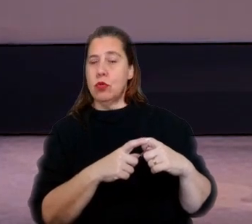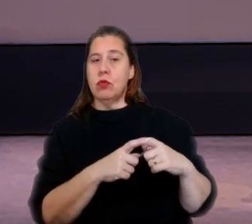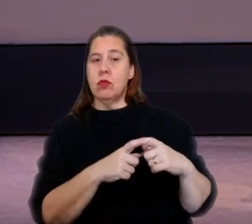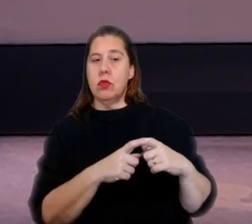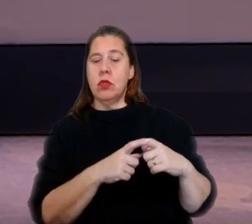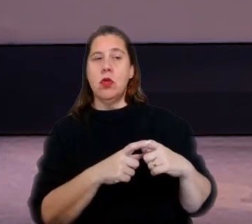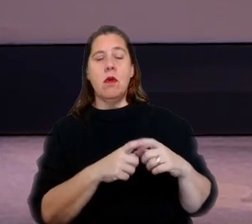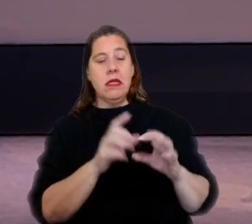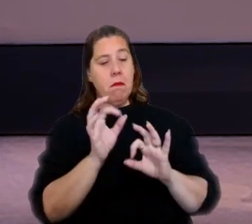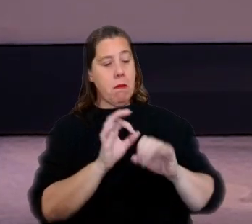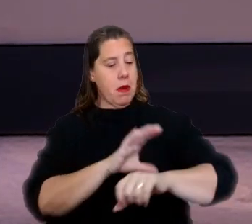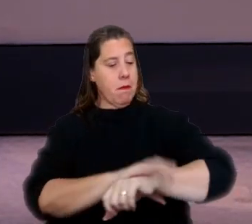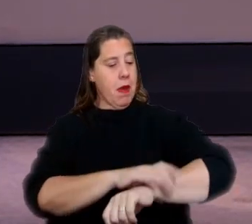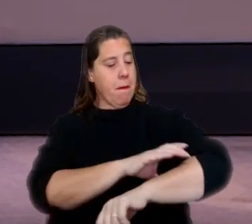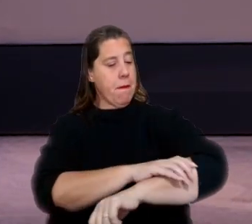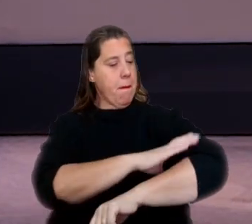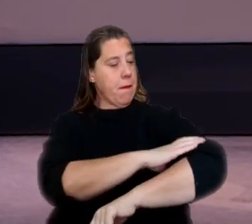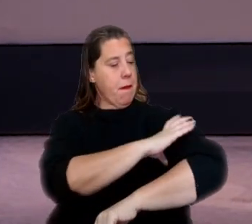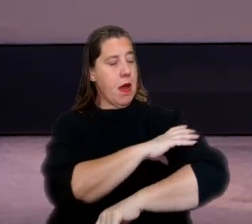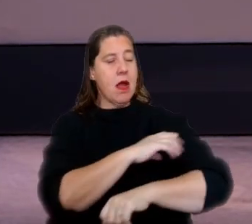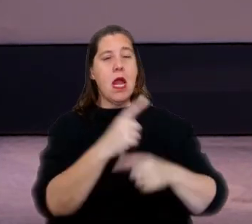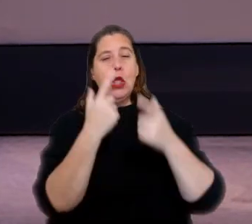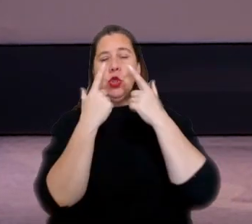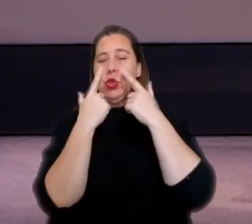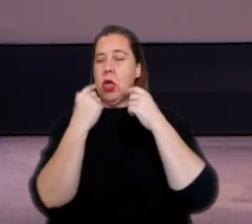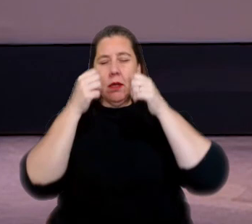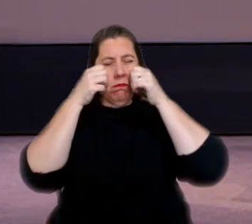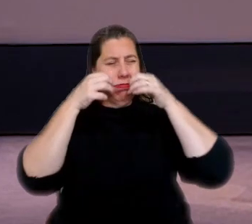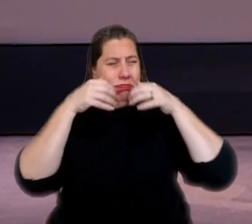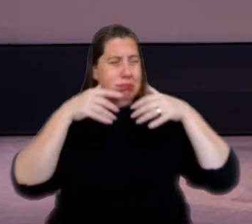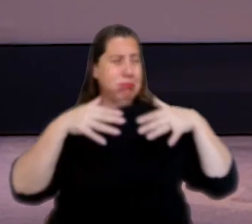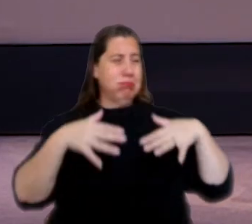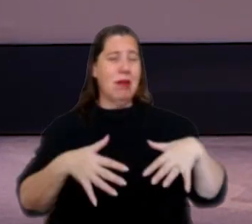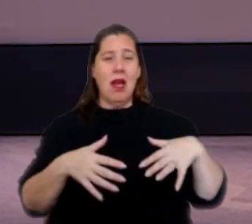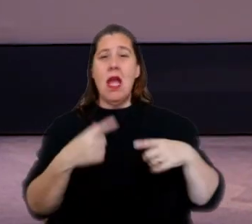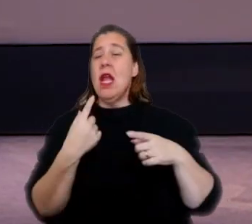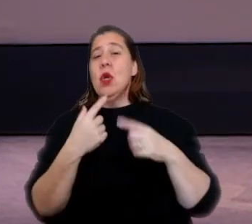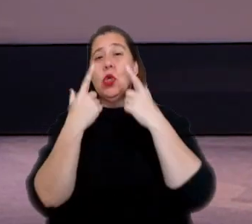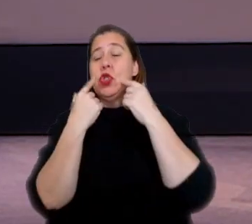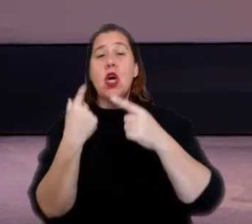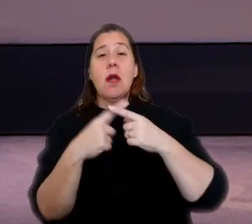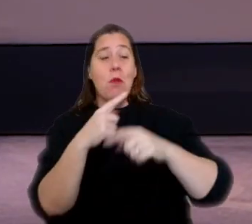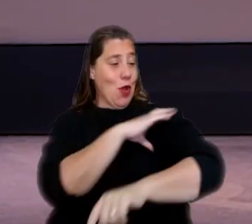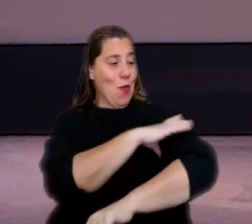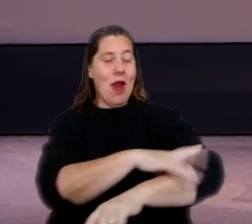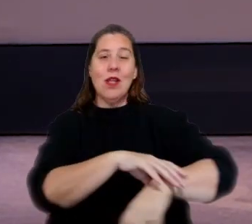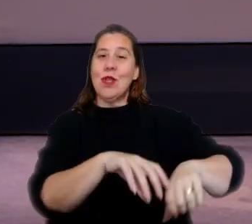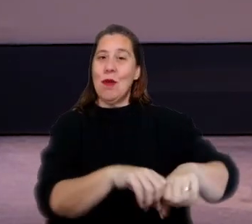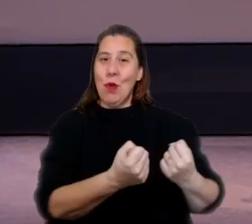médico começa a pôr o gesso, tudo, e ele chora muito. E ele não chora porque o